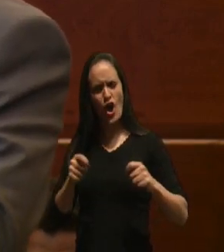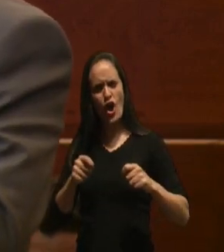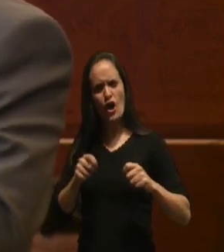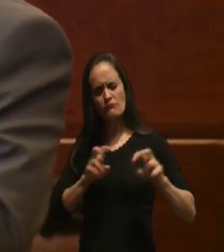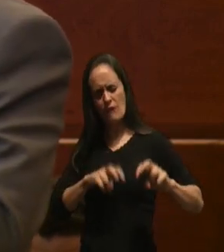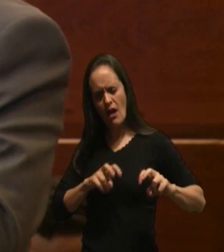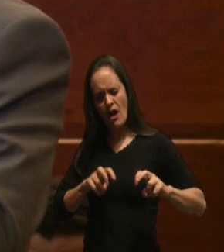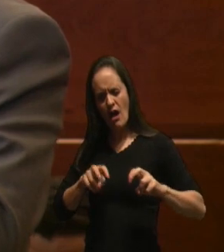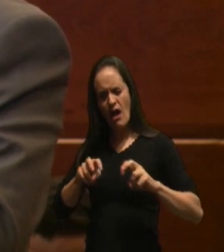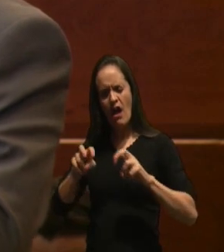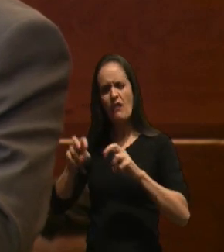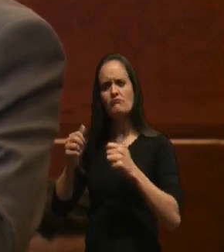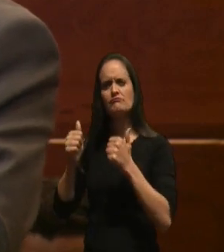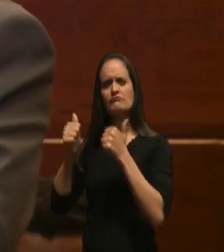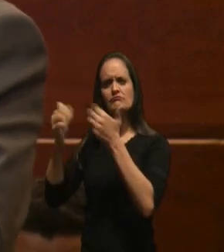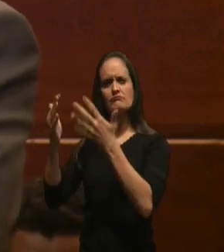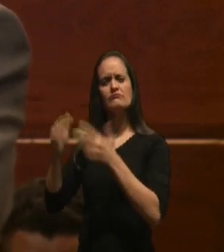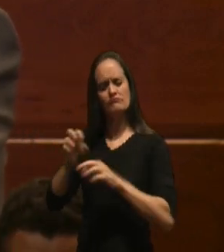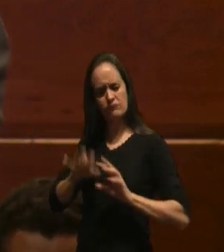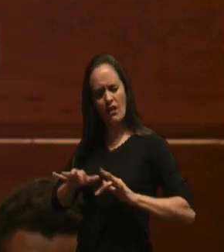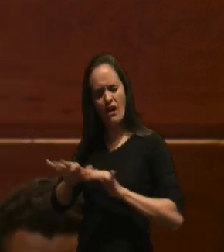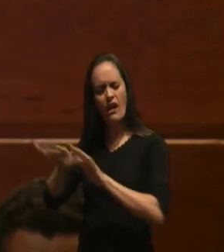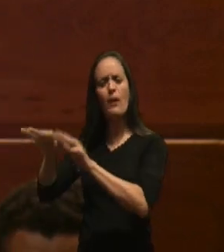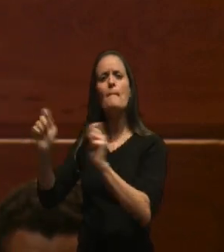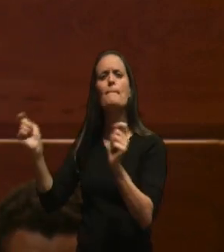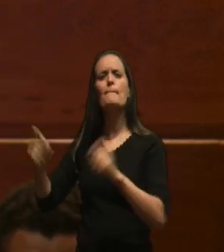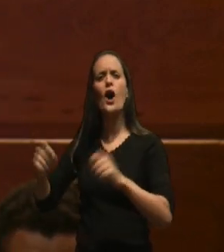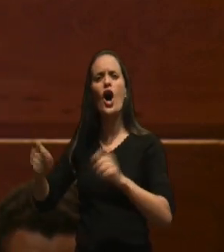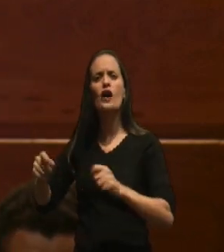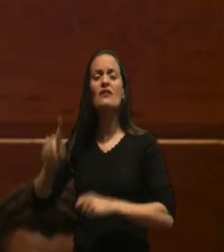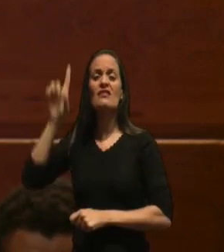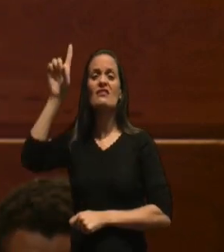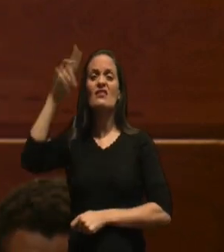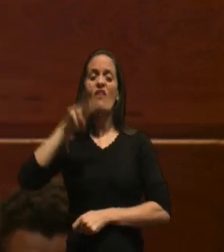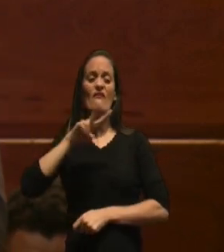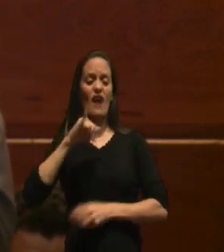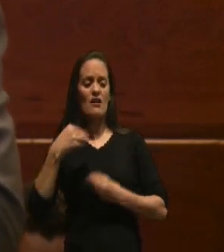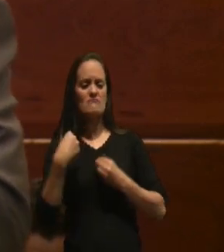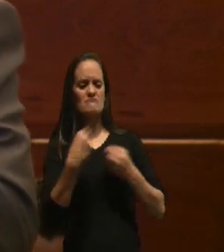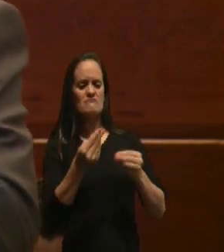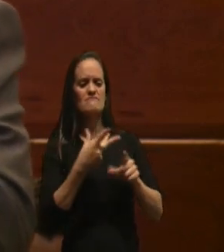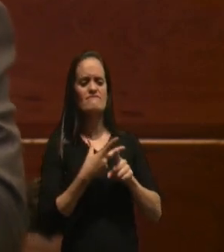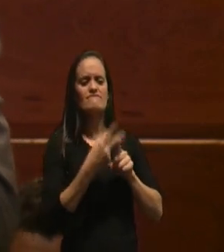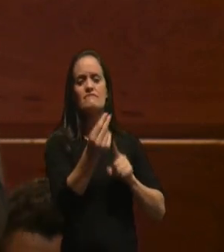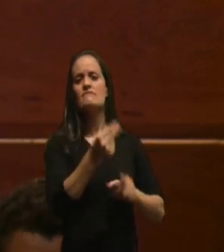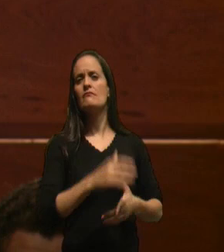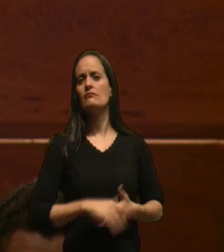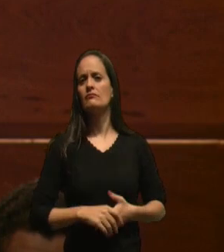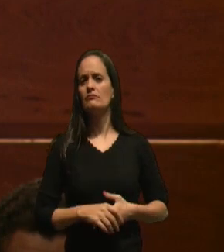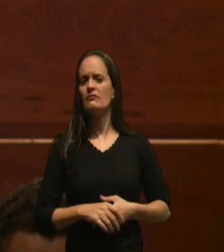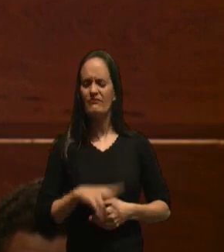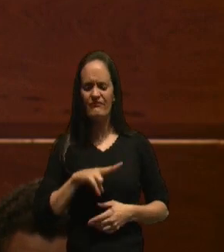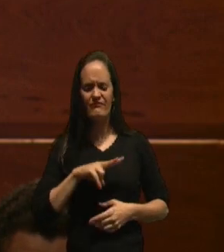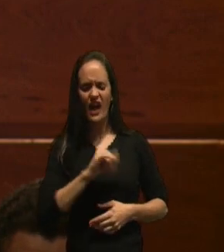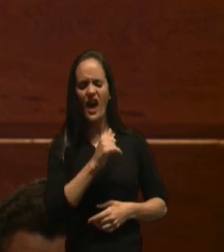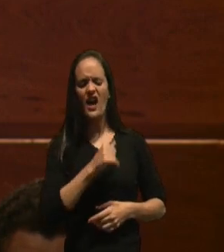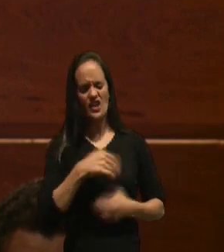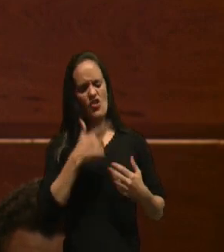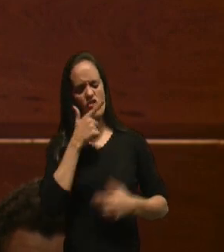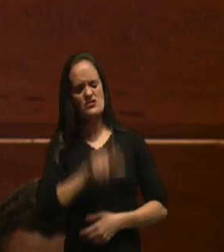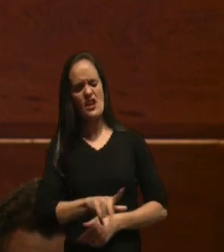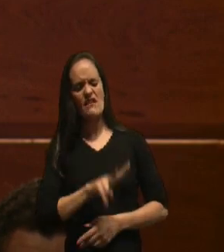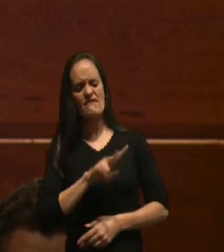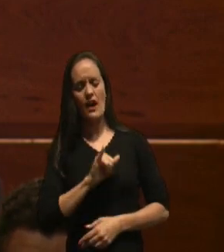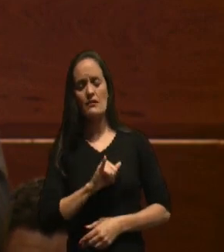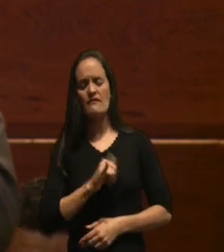Deus entregará nas mãos de vocês esse povo. Deus entregará, olha, vai ser fácil essa batalha, muito